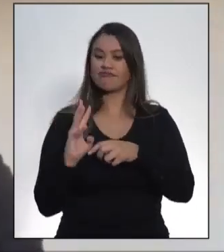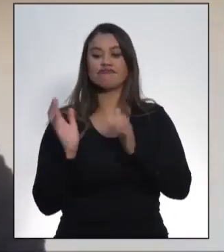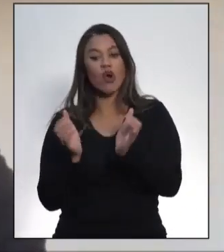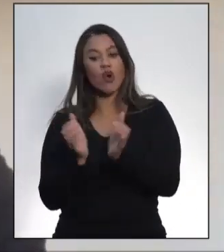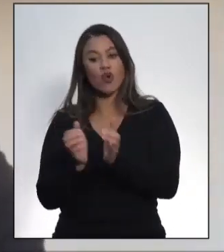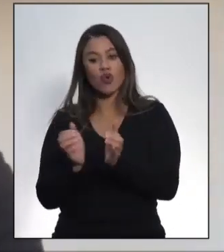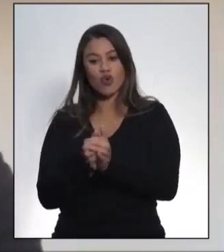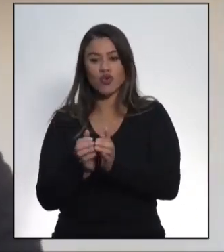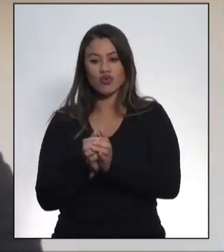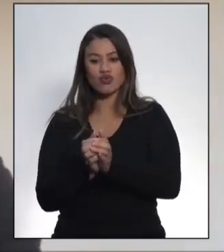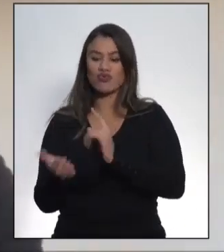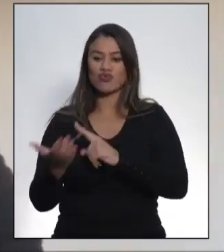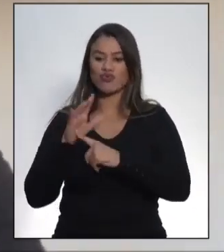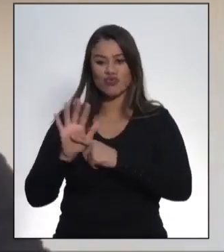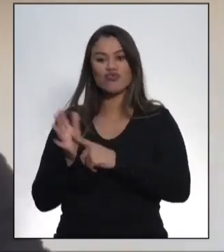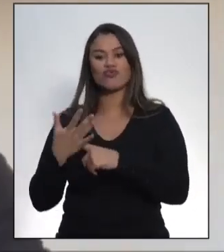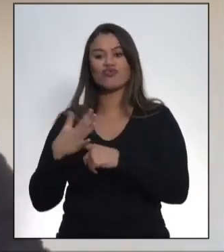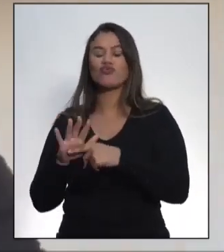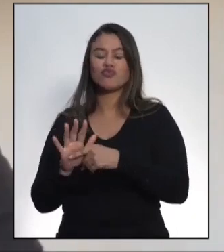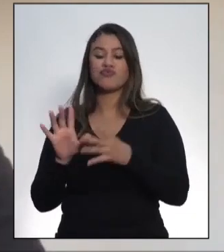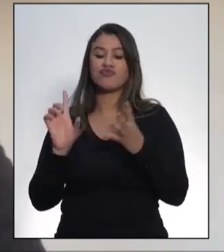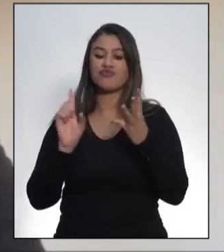continuar pensando em algumas outras